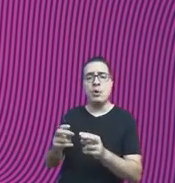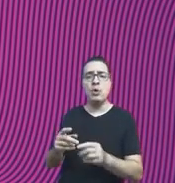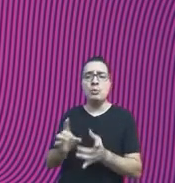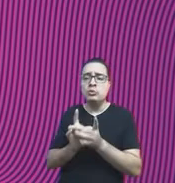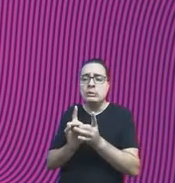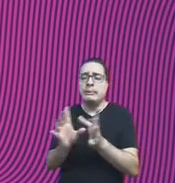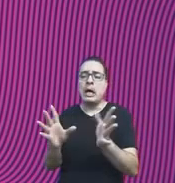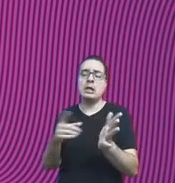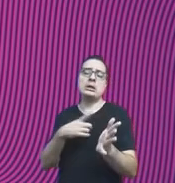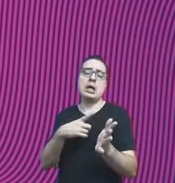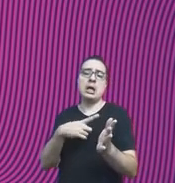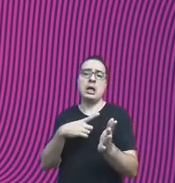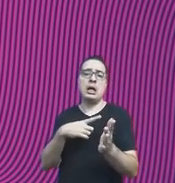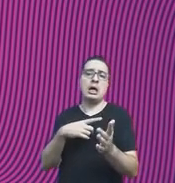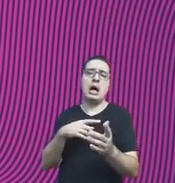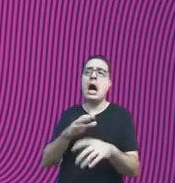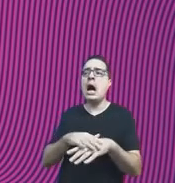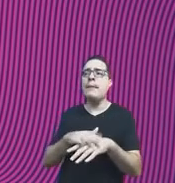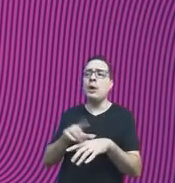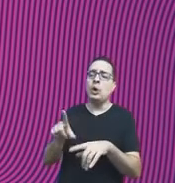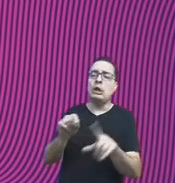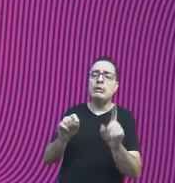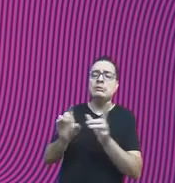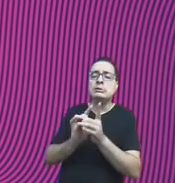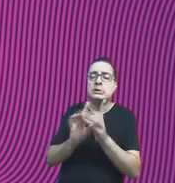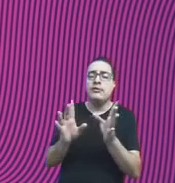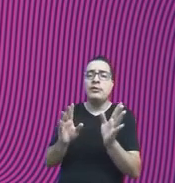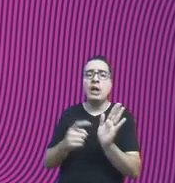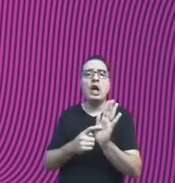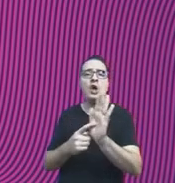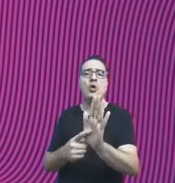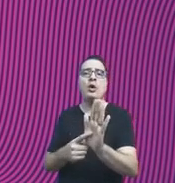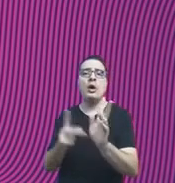livre escolha, né? Então, está aqui, é como se fosse um grande buffet